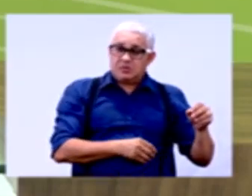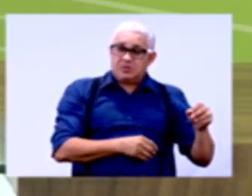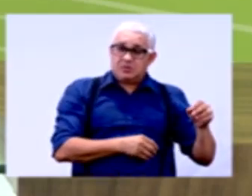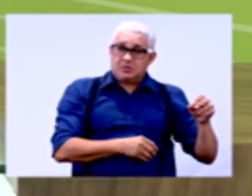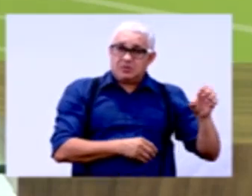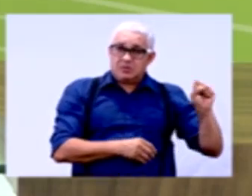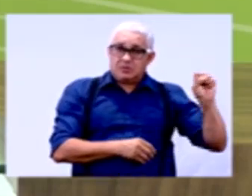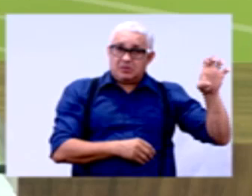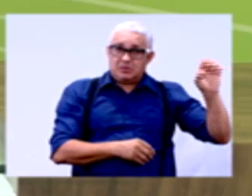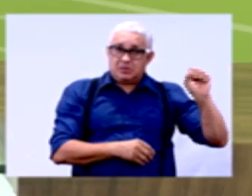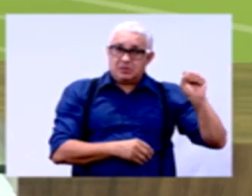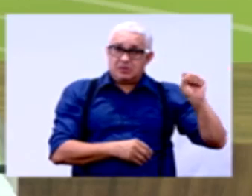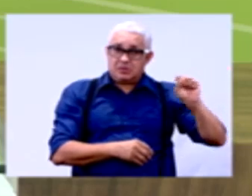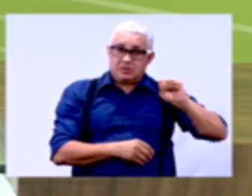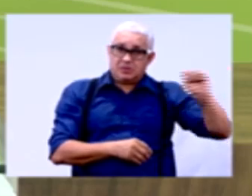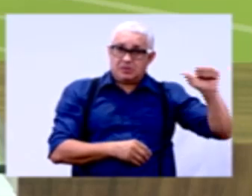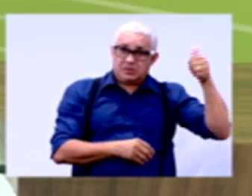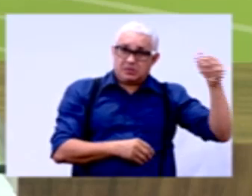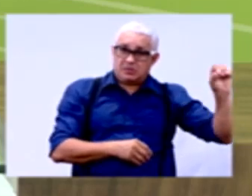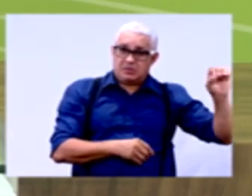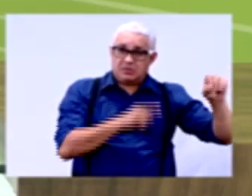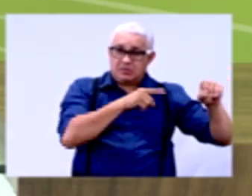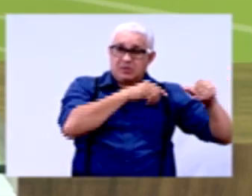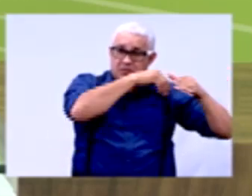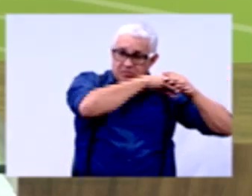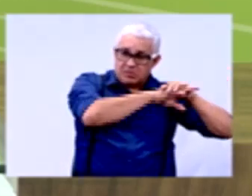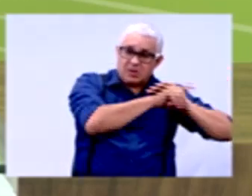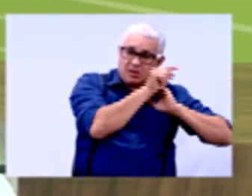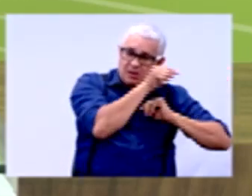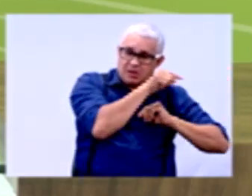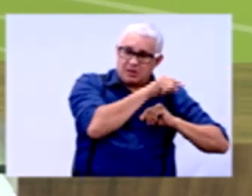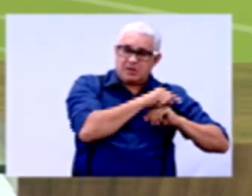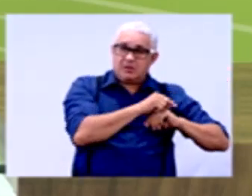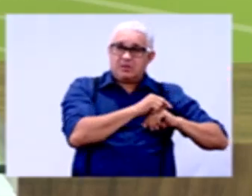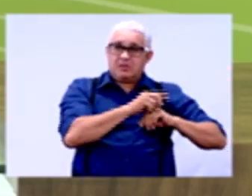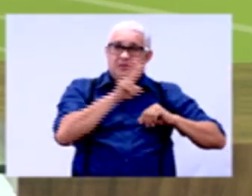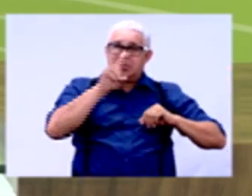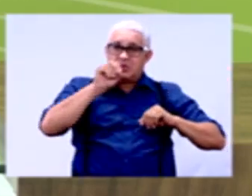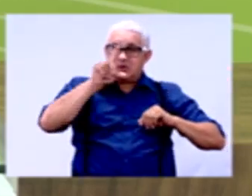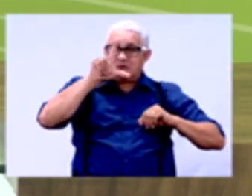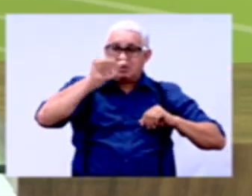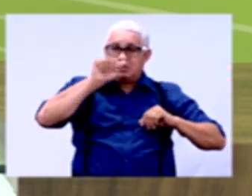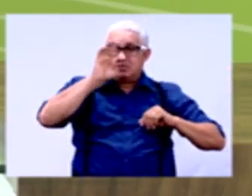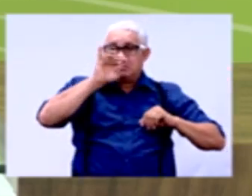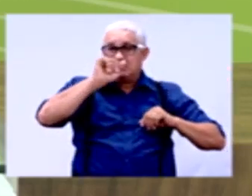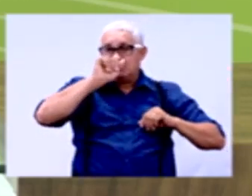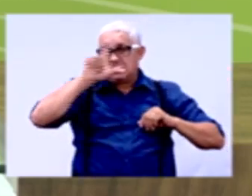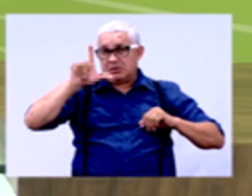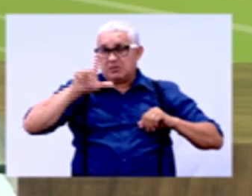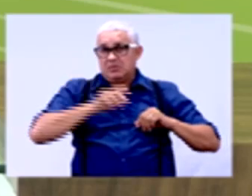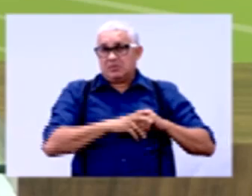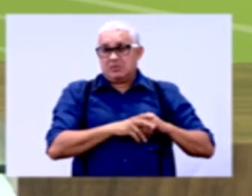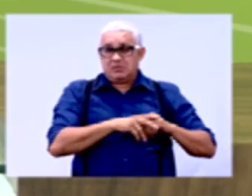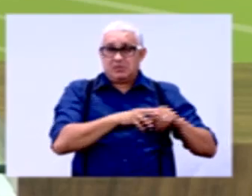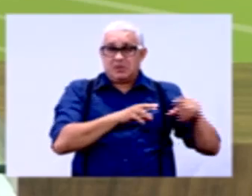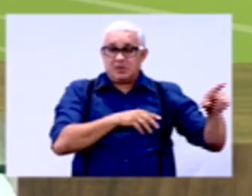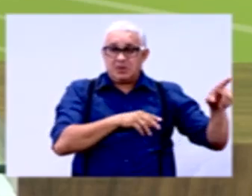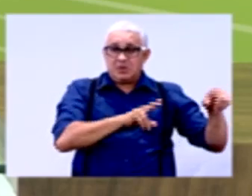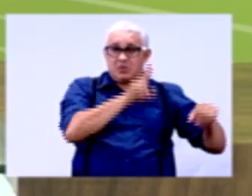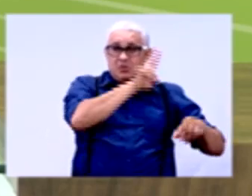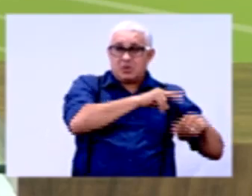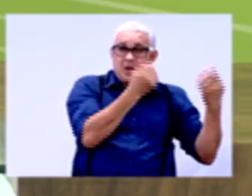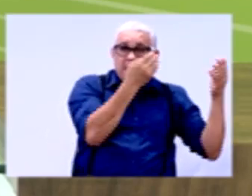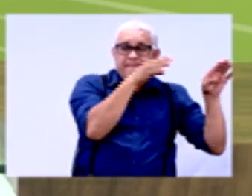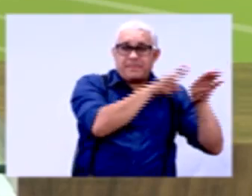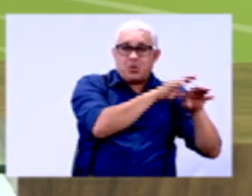aplicação. Então, esse armazenamento, vamos dizer que é um armazenamento volátil, no sentido de que no momento em que o usuário